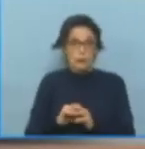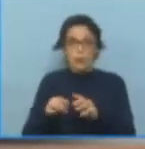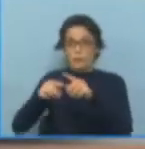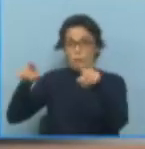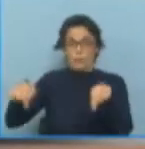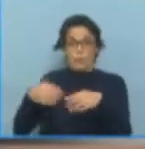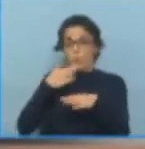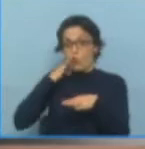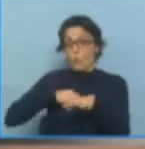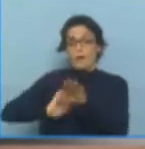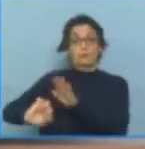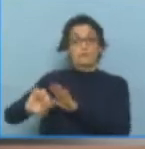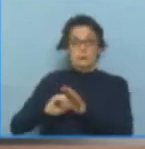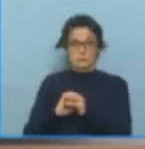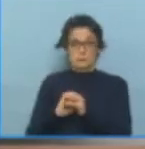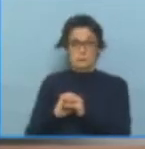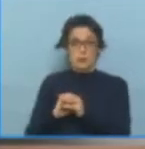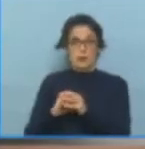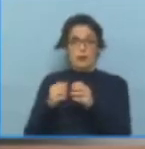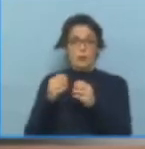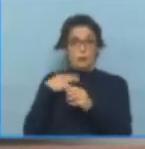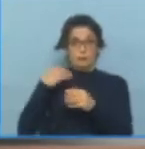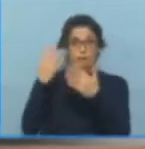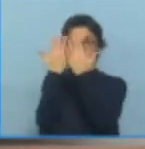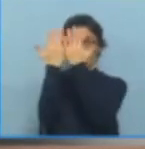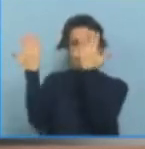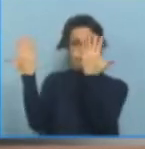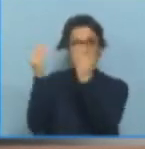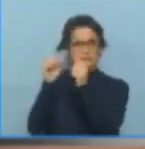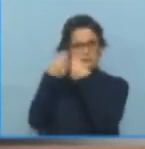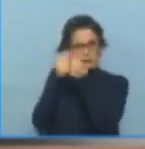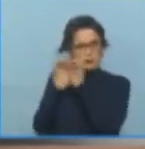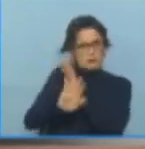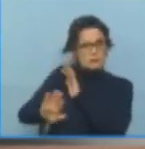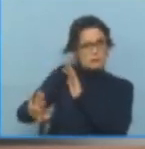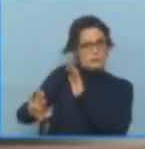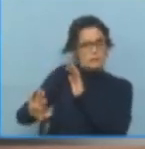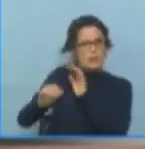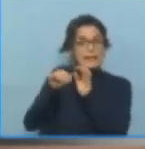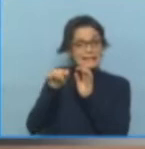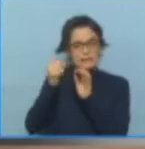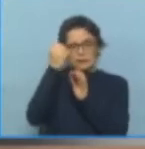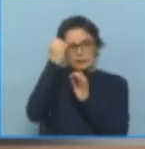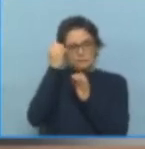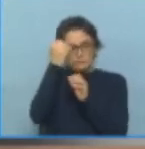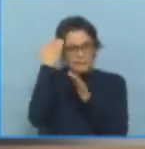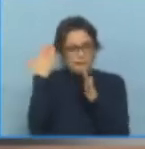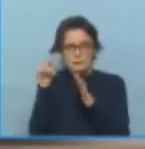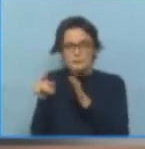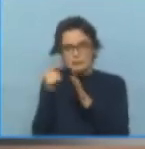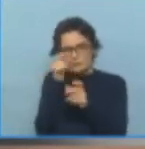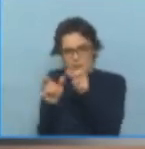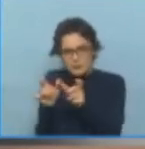cortinas, ou para o abandono de uma casa, e esquecemos de facto que é uma pessoa que está ali até ao fim e que necessita